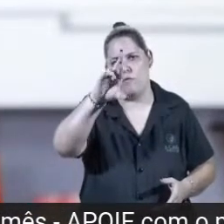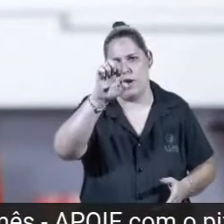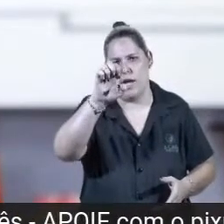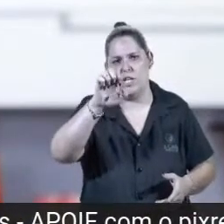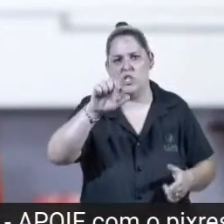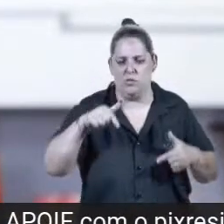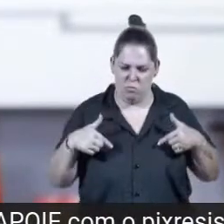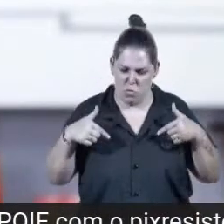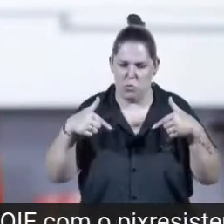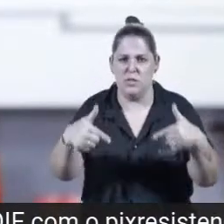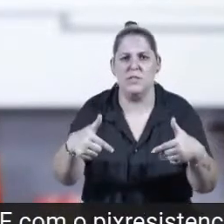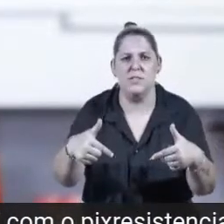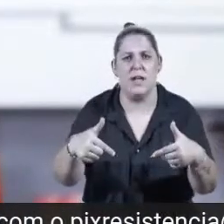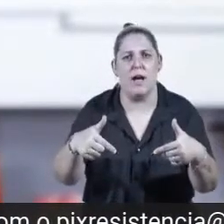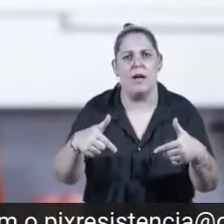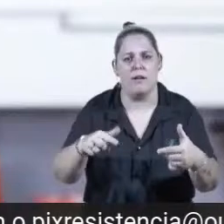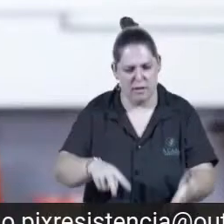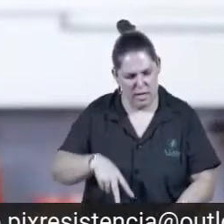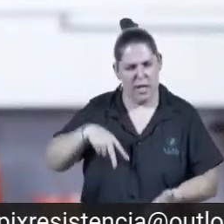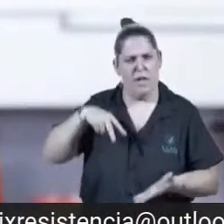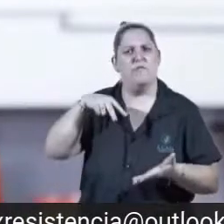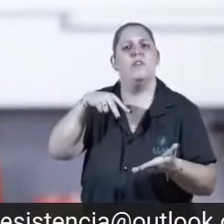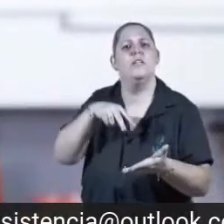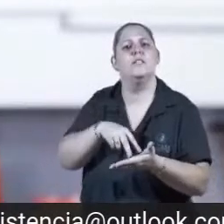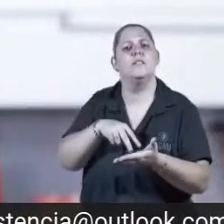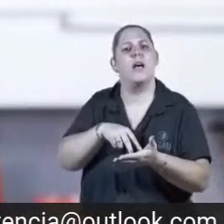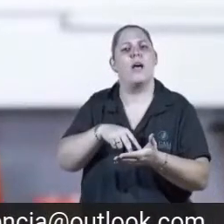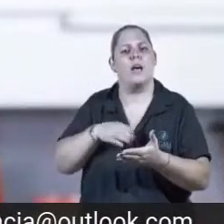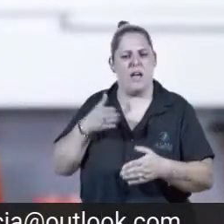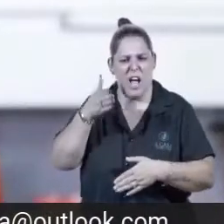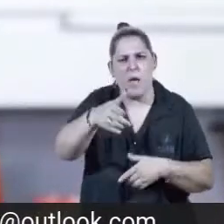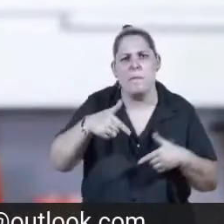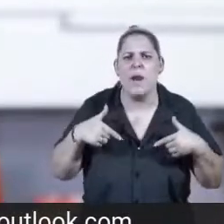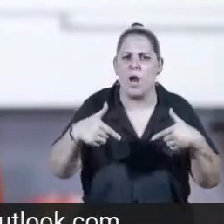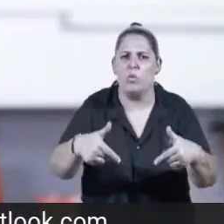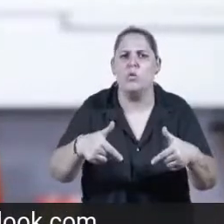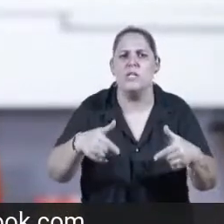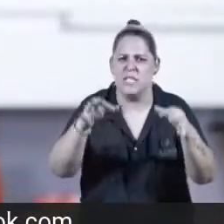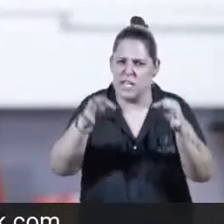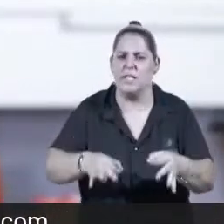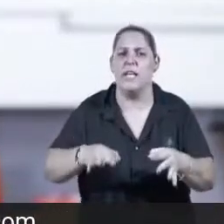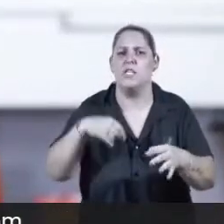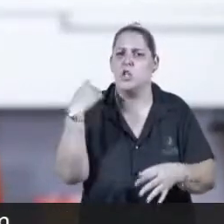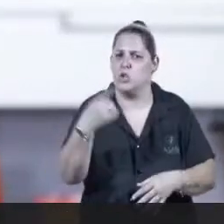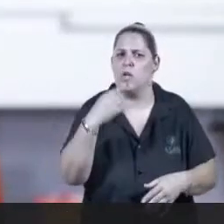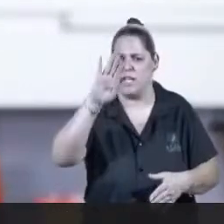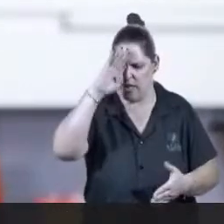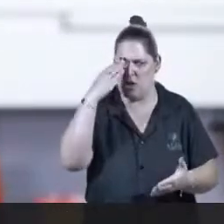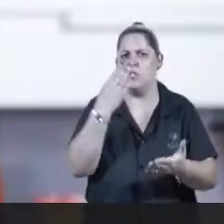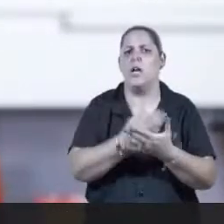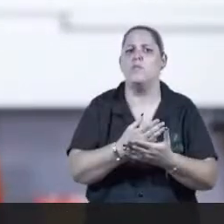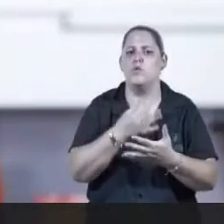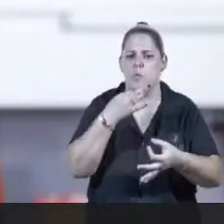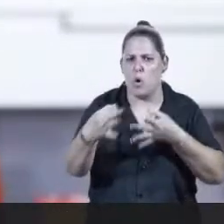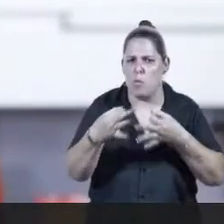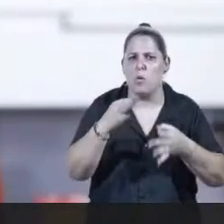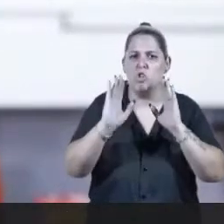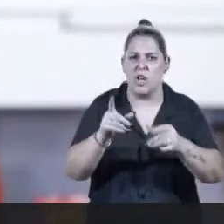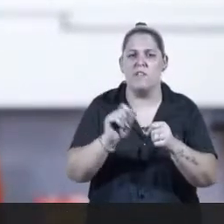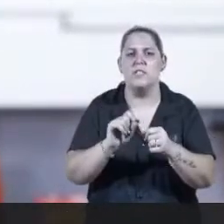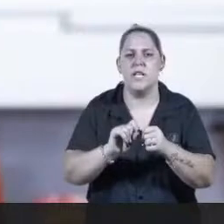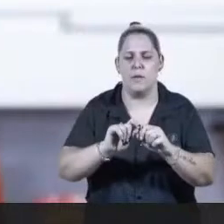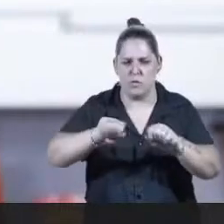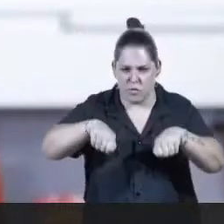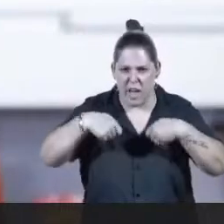agir e ir à luta, porque eu tenho certeza que com o que nós acreditamos, propomos e já fizemos, nós vamos devolver o